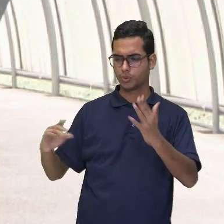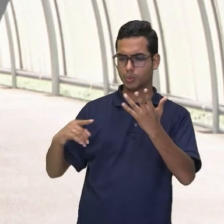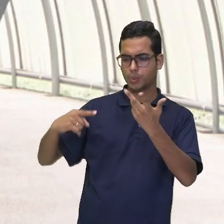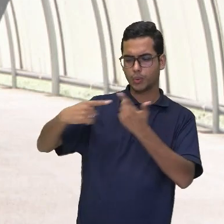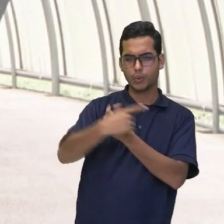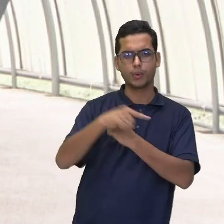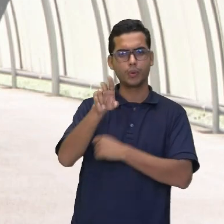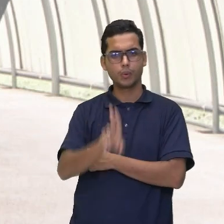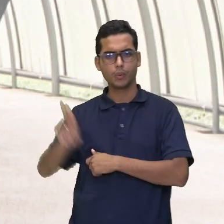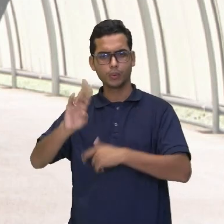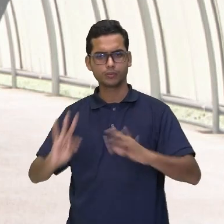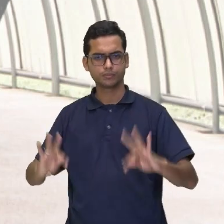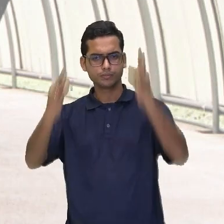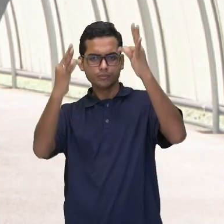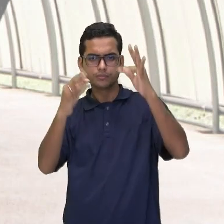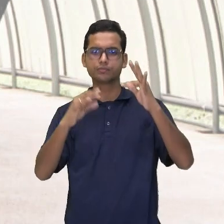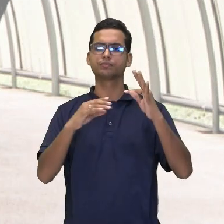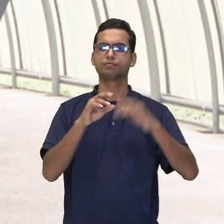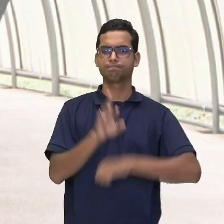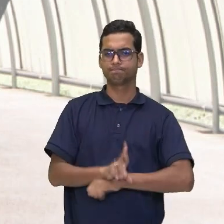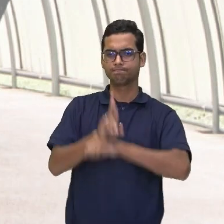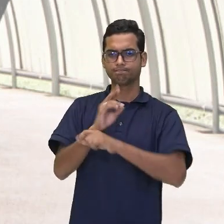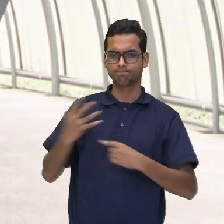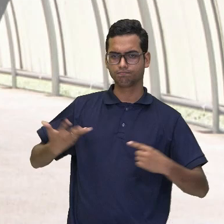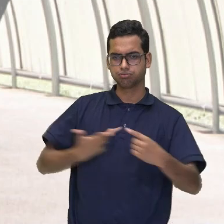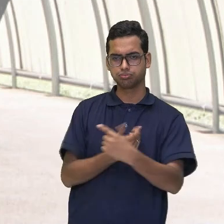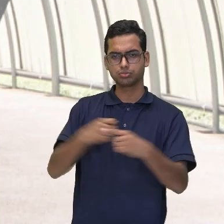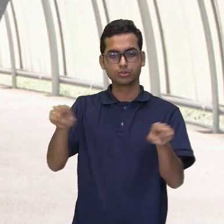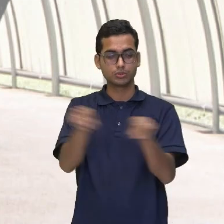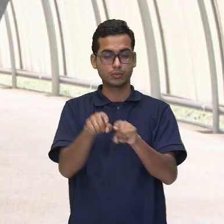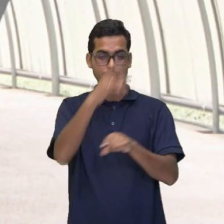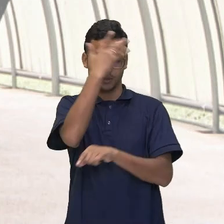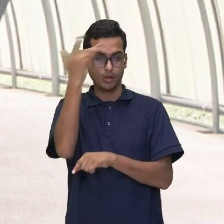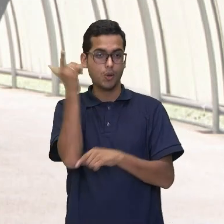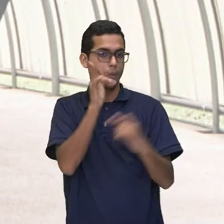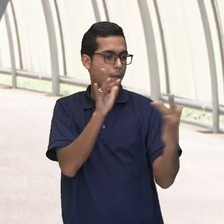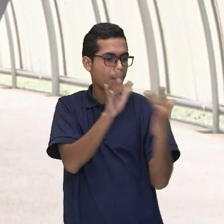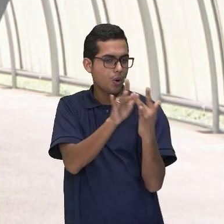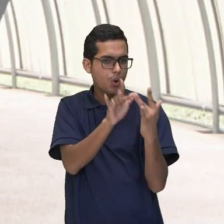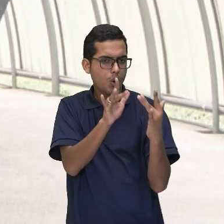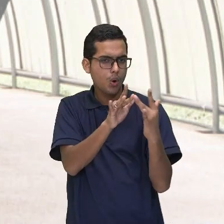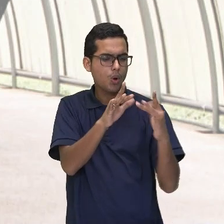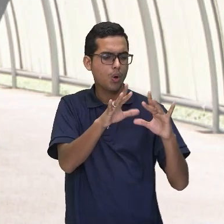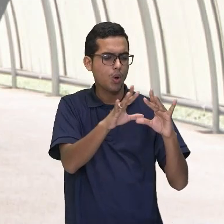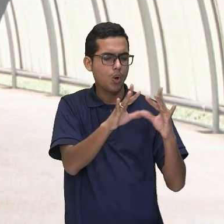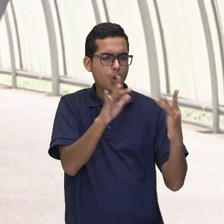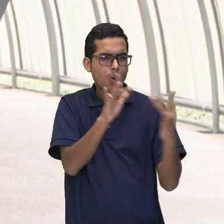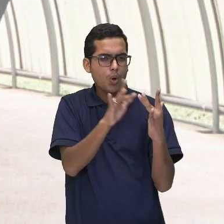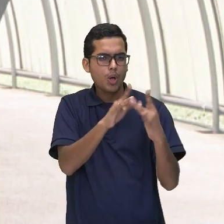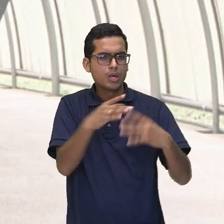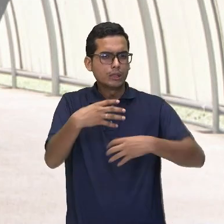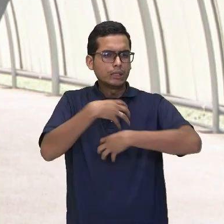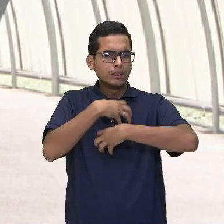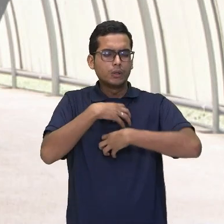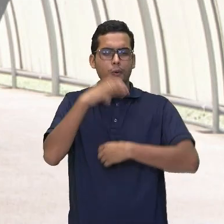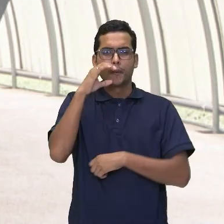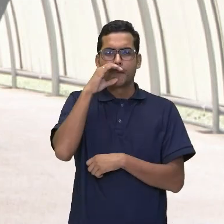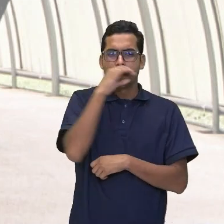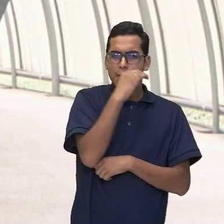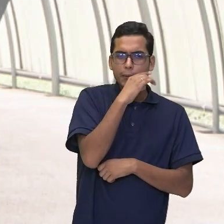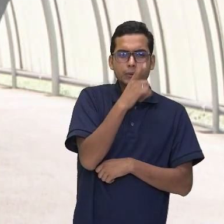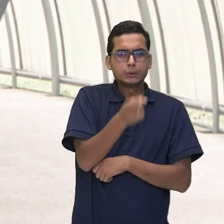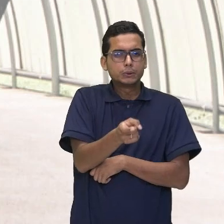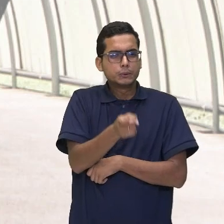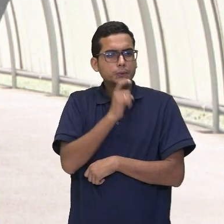ou seja, o espectador ele pega nos objetos térmicas, aí ele sente calor, frio,